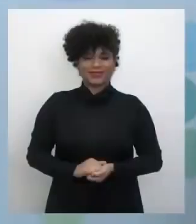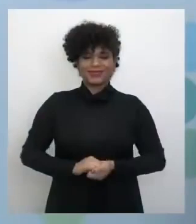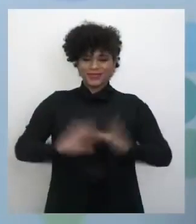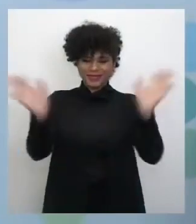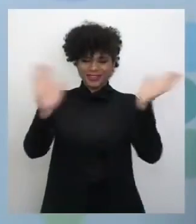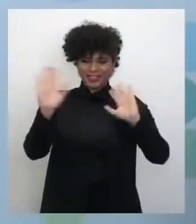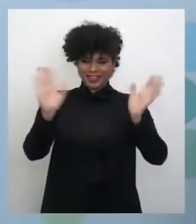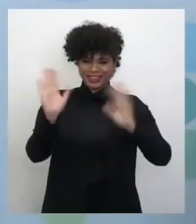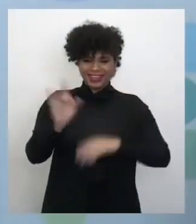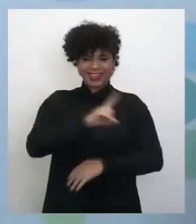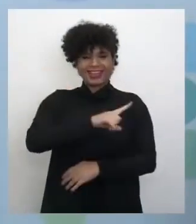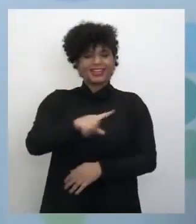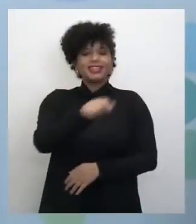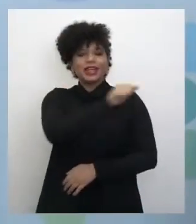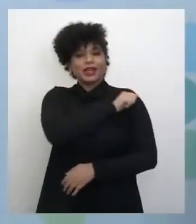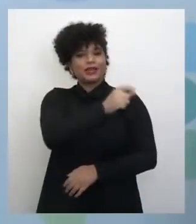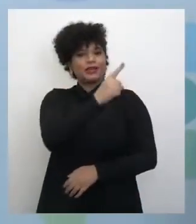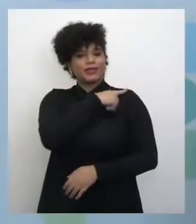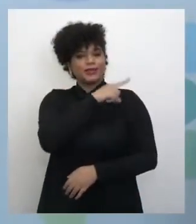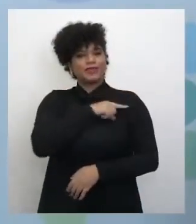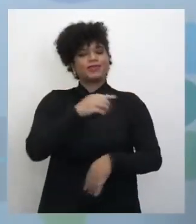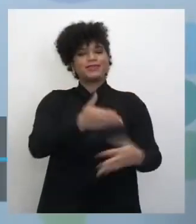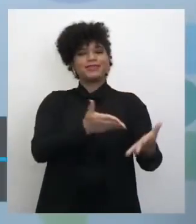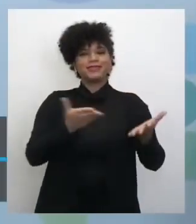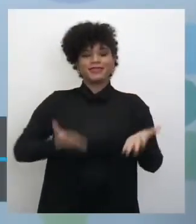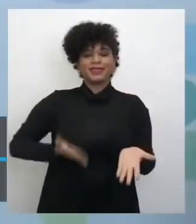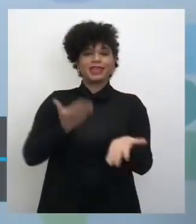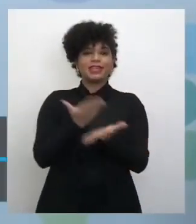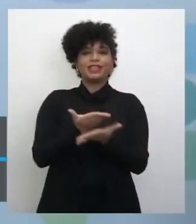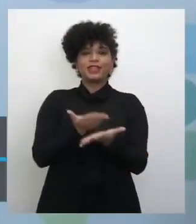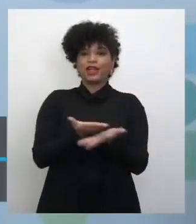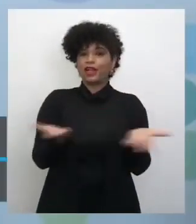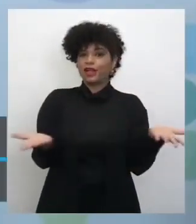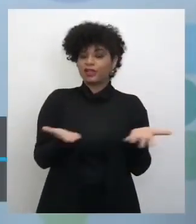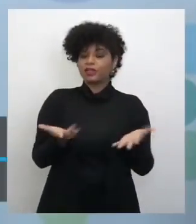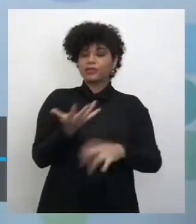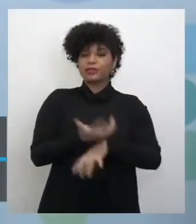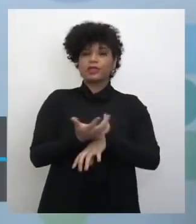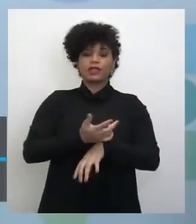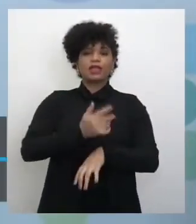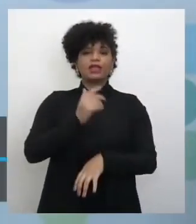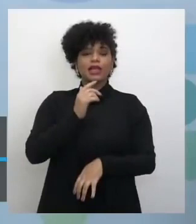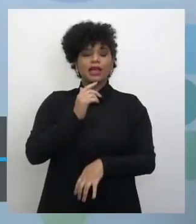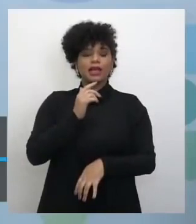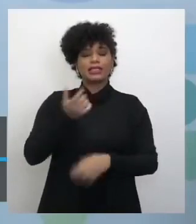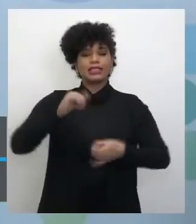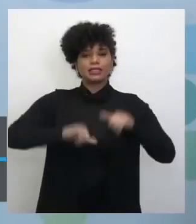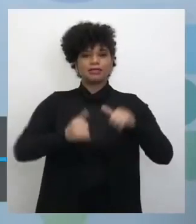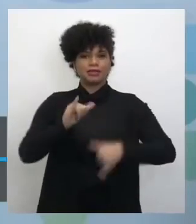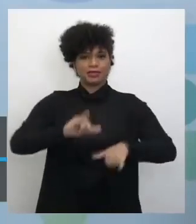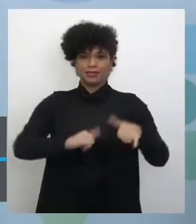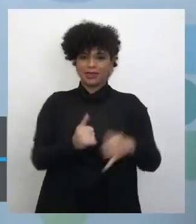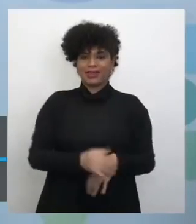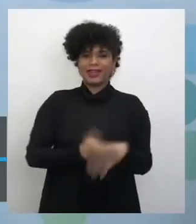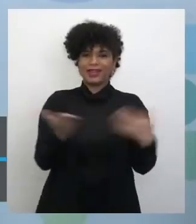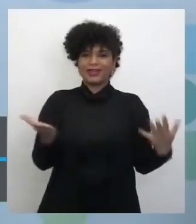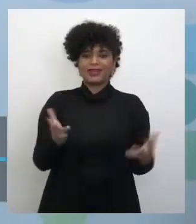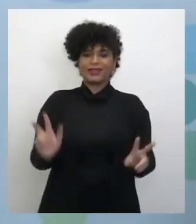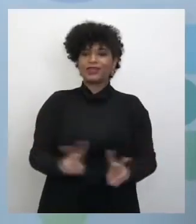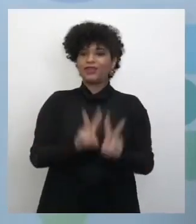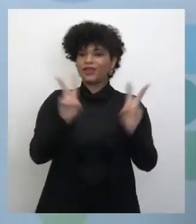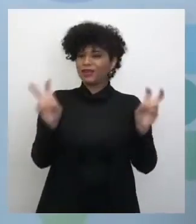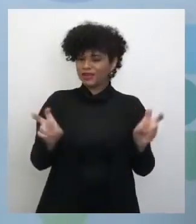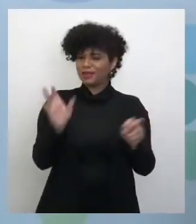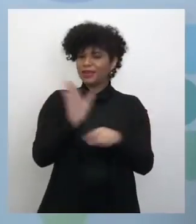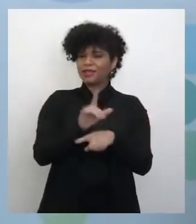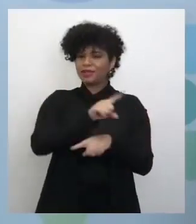Olá, estudantes do primeiro ano, bem-vindos para mais essa aula aqui de Química. E hoje o tema dessa aula vai